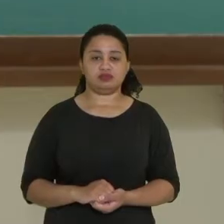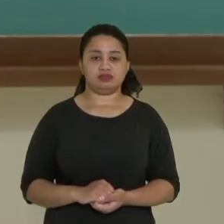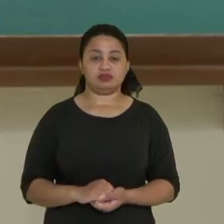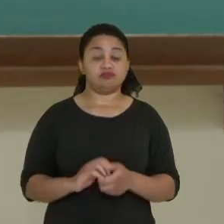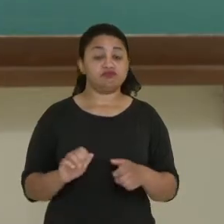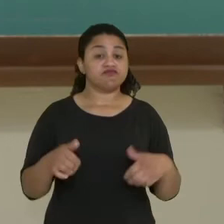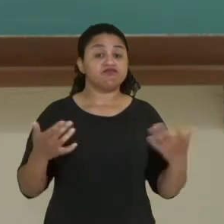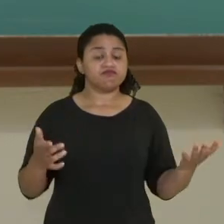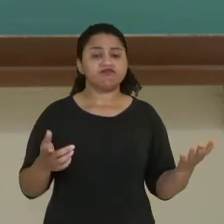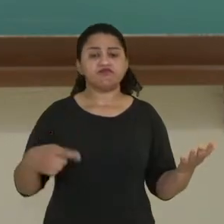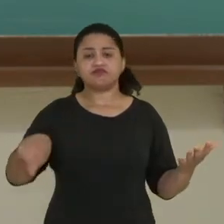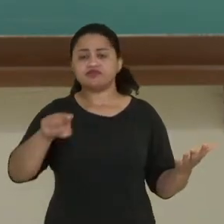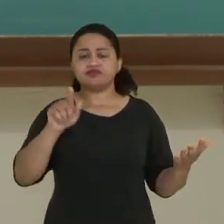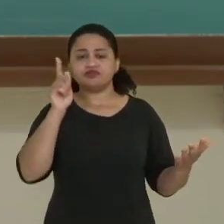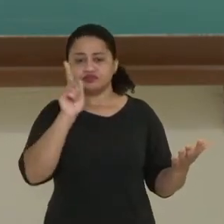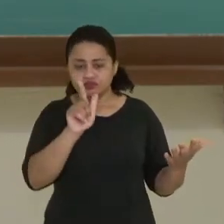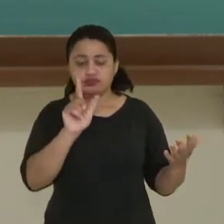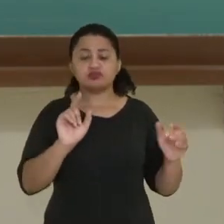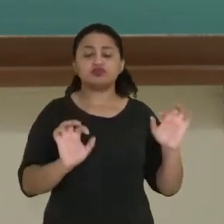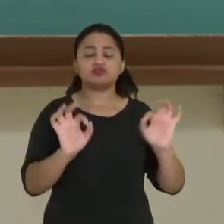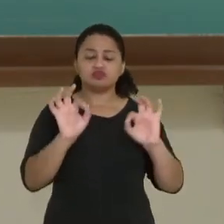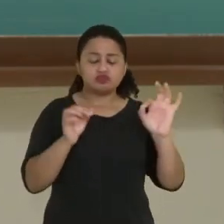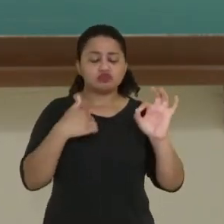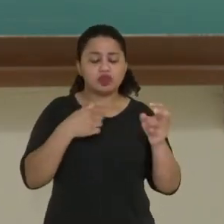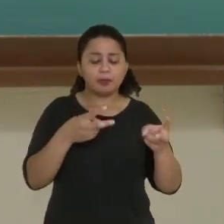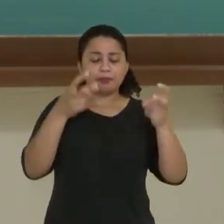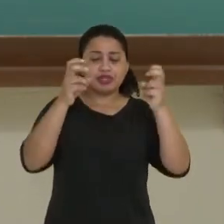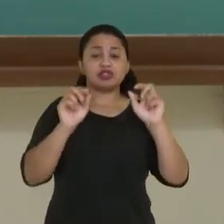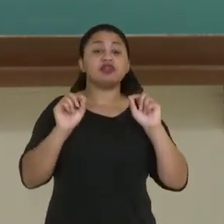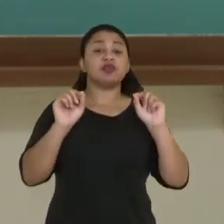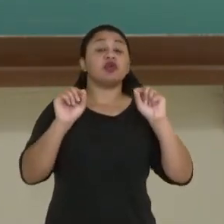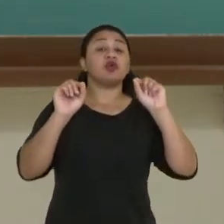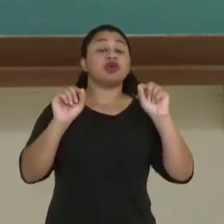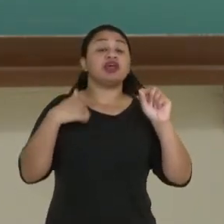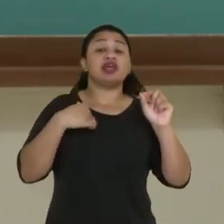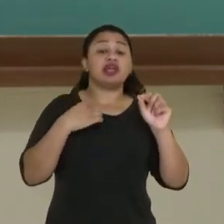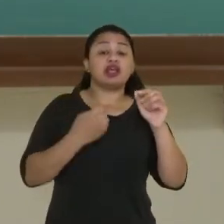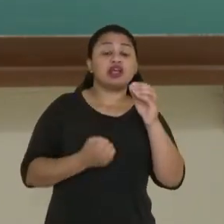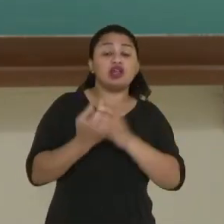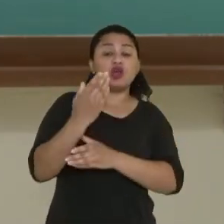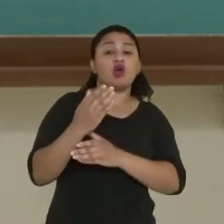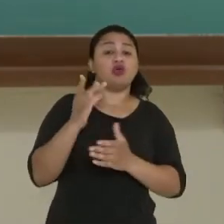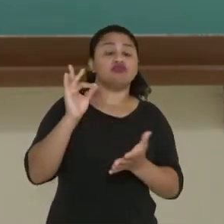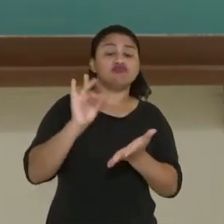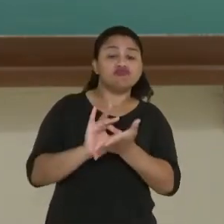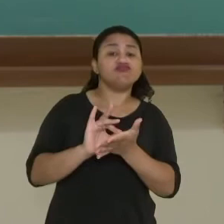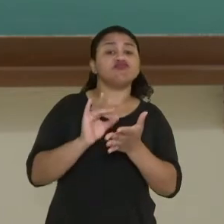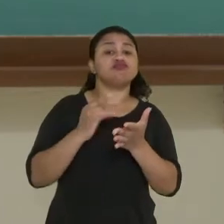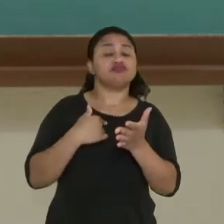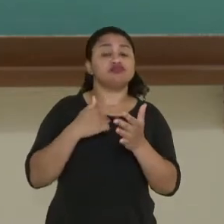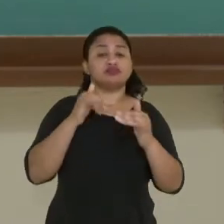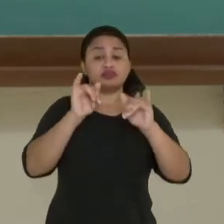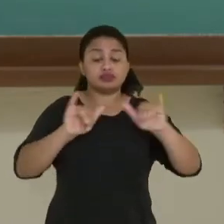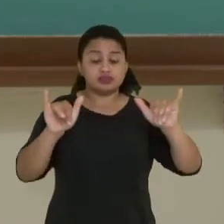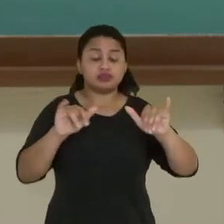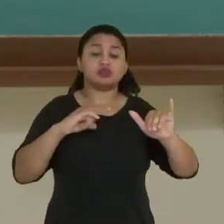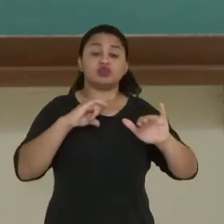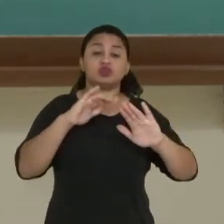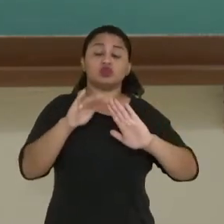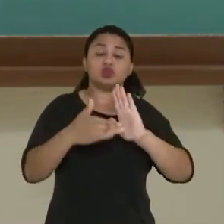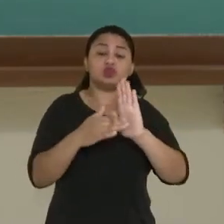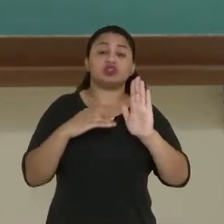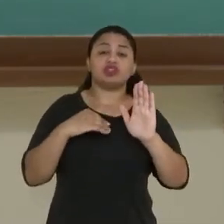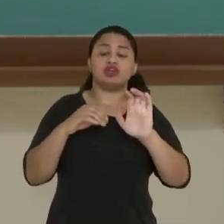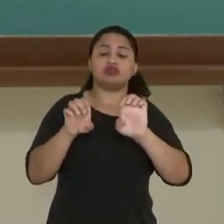Legal, e aí? Você conseguiu então fazer a identificação do fato, né? Então, toda notícia ela é estruturada a partir de um